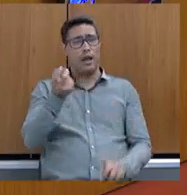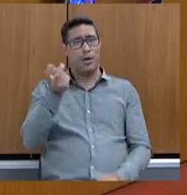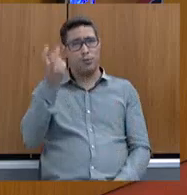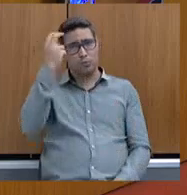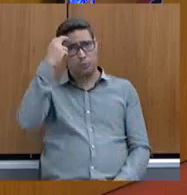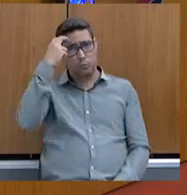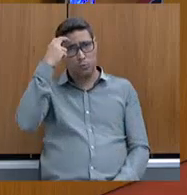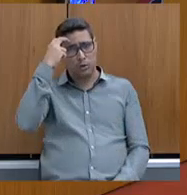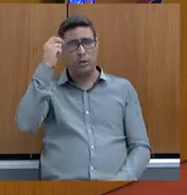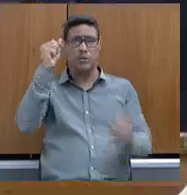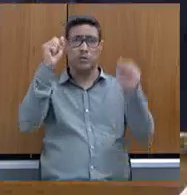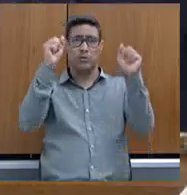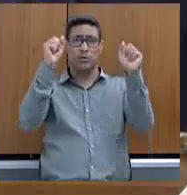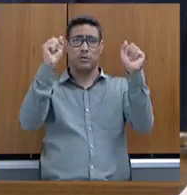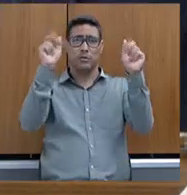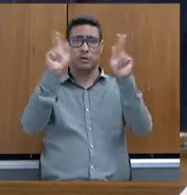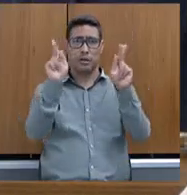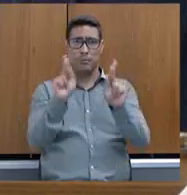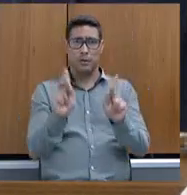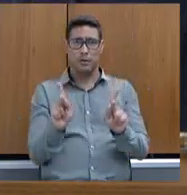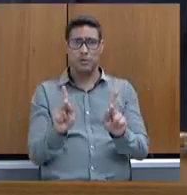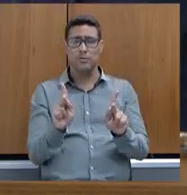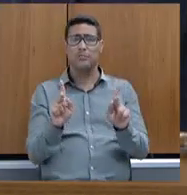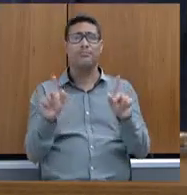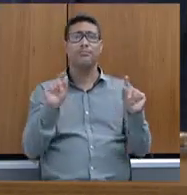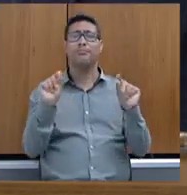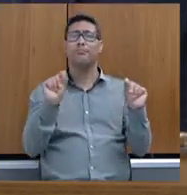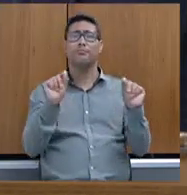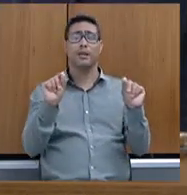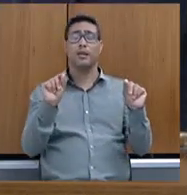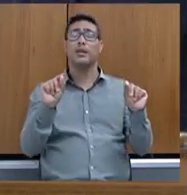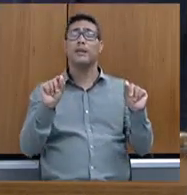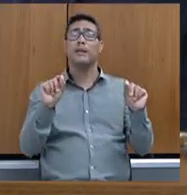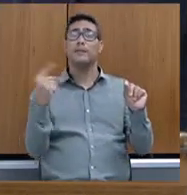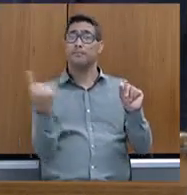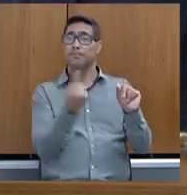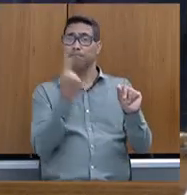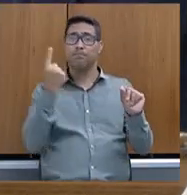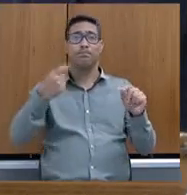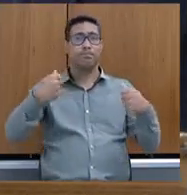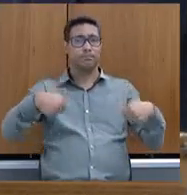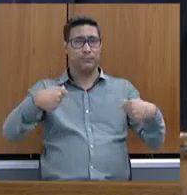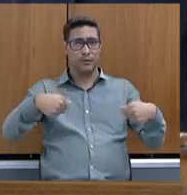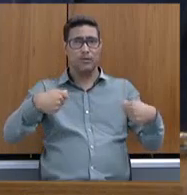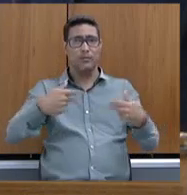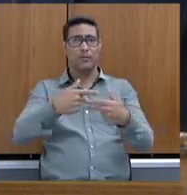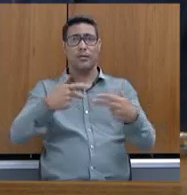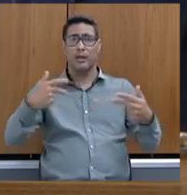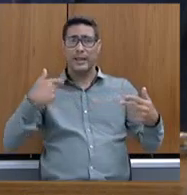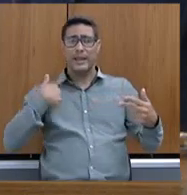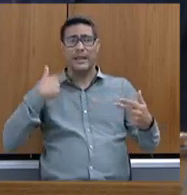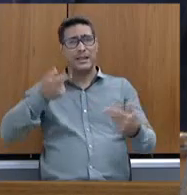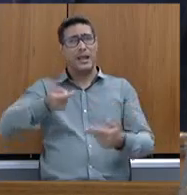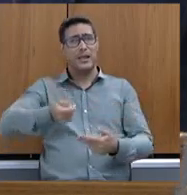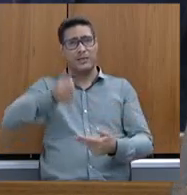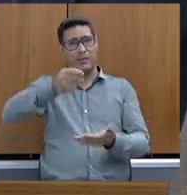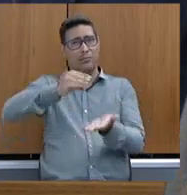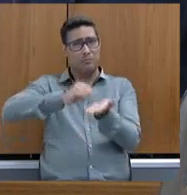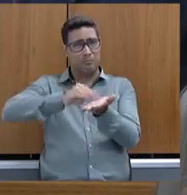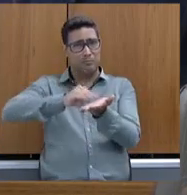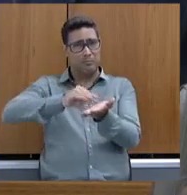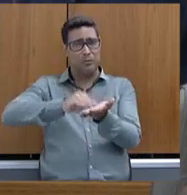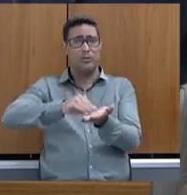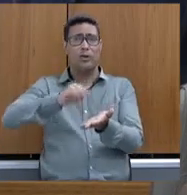é que nós precisamos e eu concordo em mim que muito pouco os terreiros sabe assim e